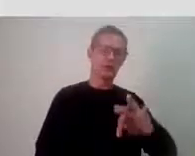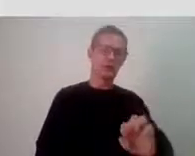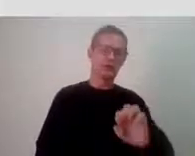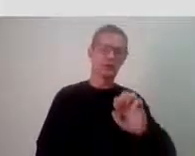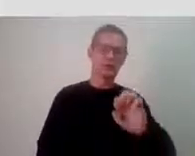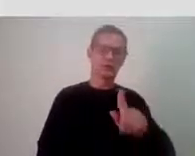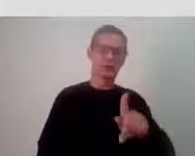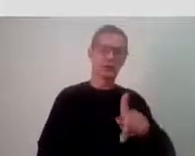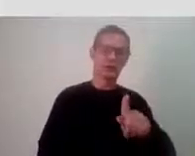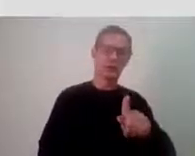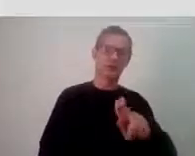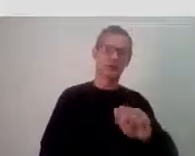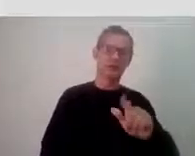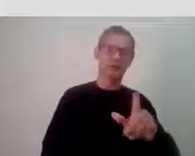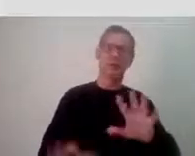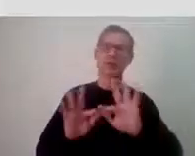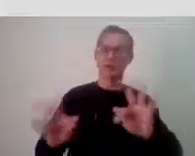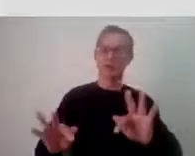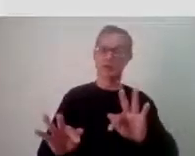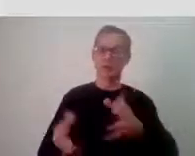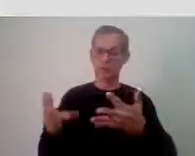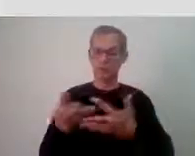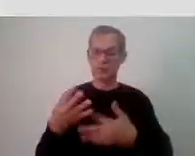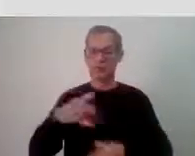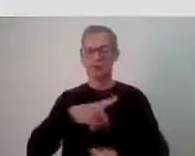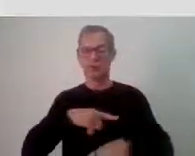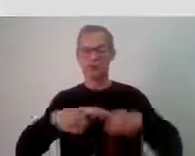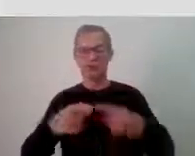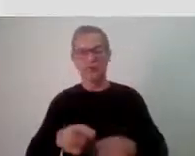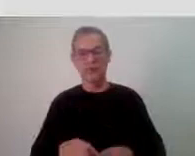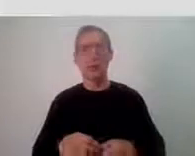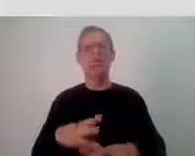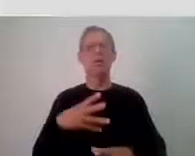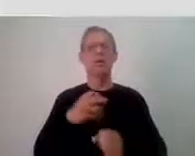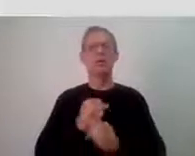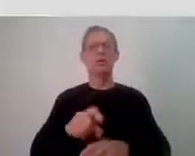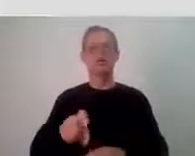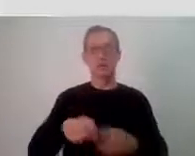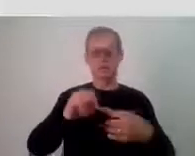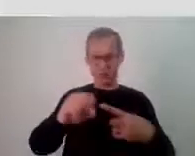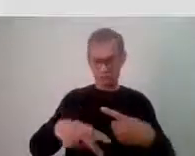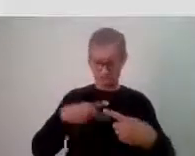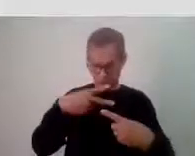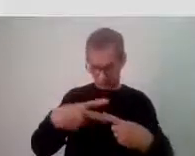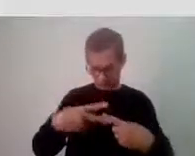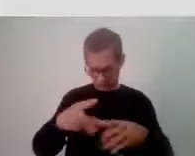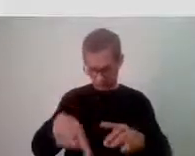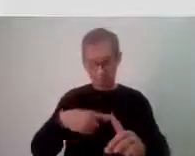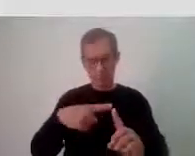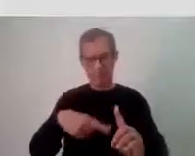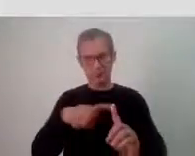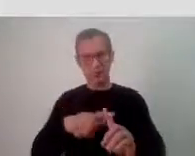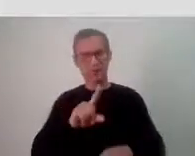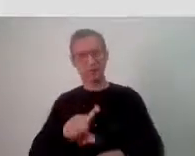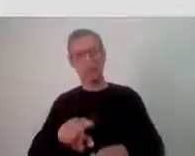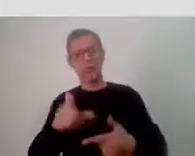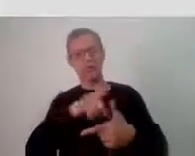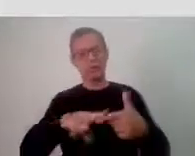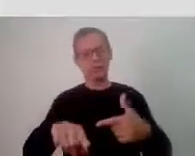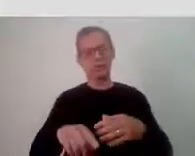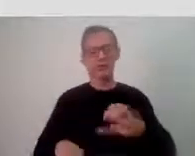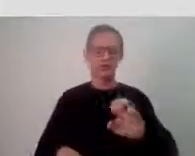dado. Como que eu calculo essa integral, professora? X ao quadrado, soma 1 no expoente e divide pelo expoente.